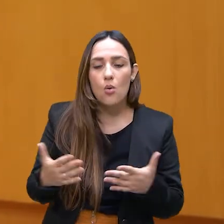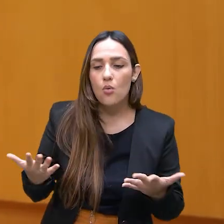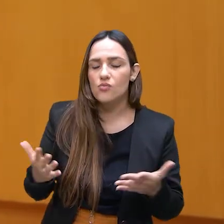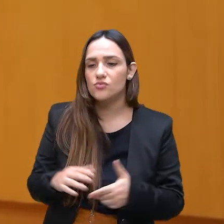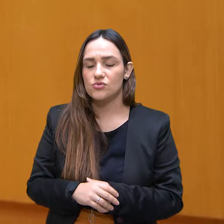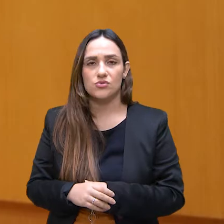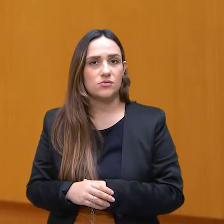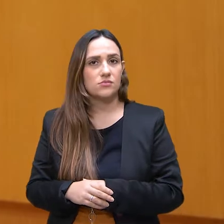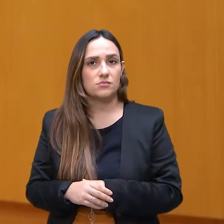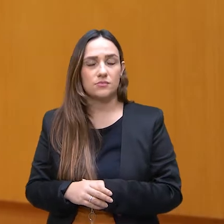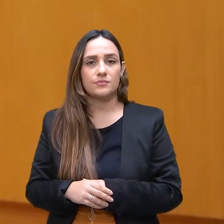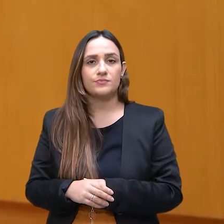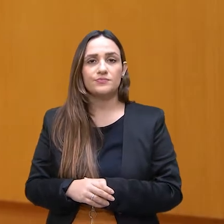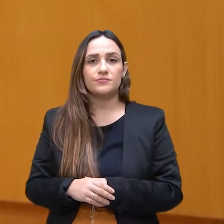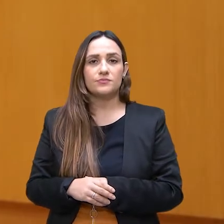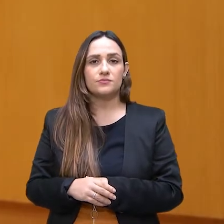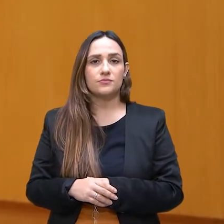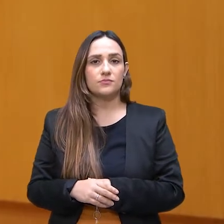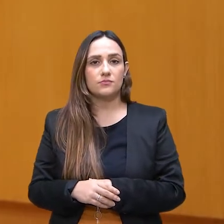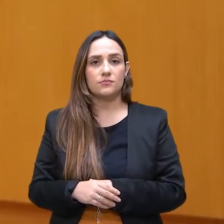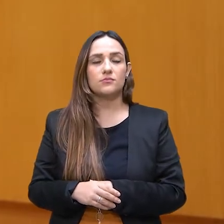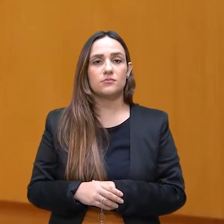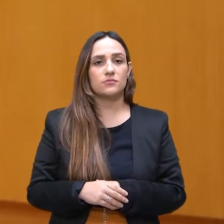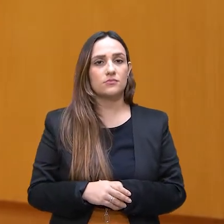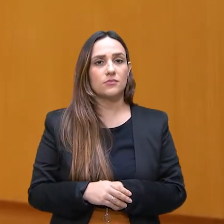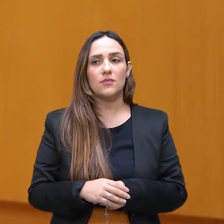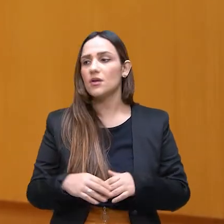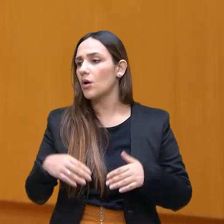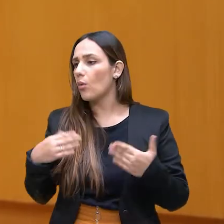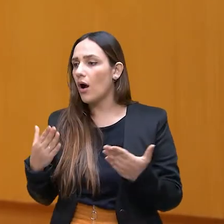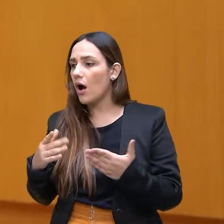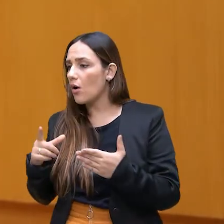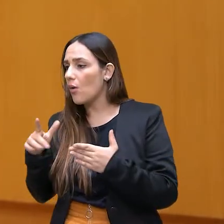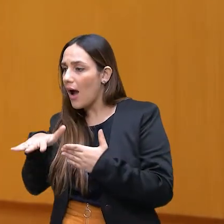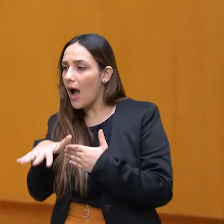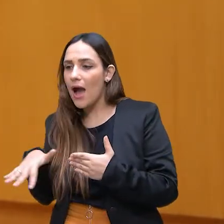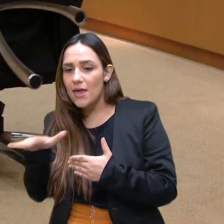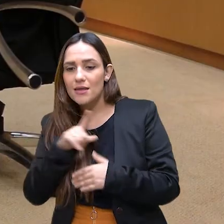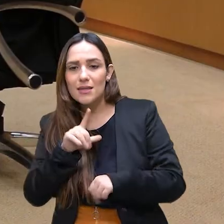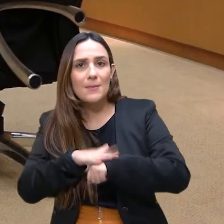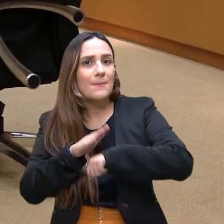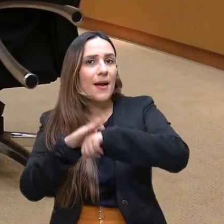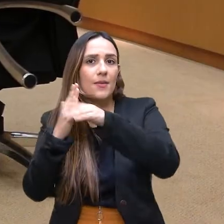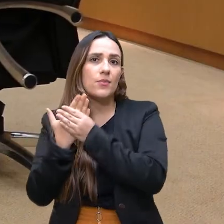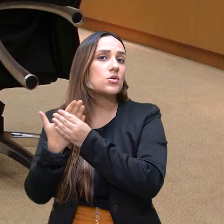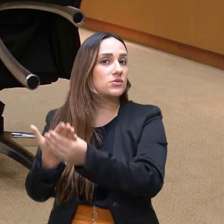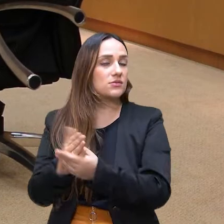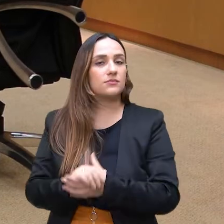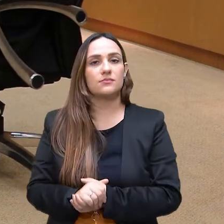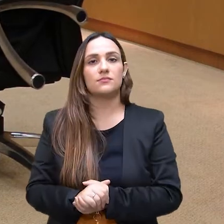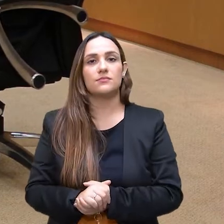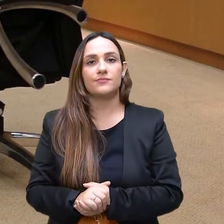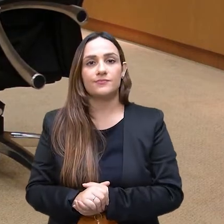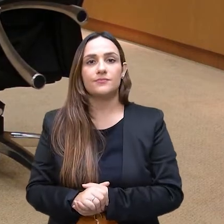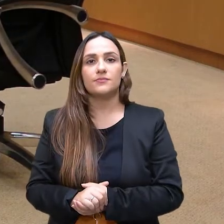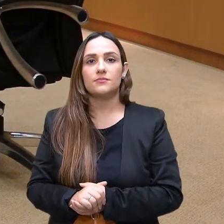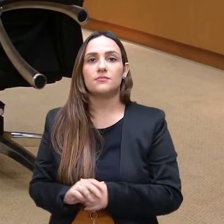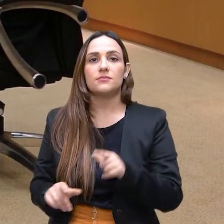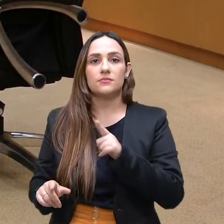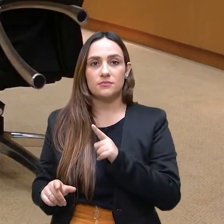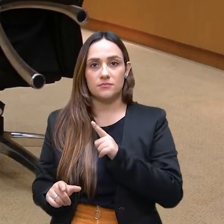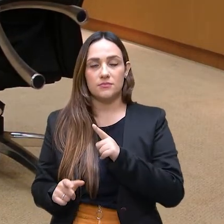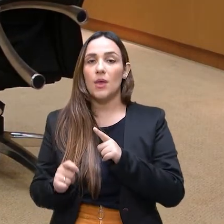que regiões que se localizam as maiores demandas. Nós tivemos muito poucas